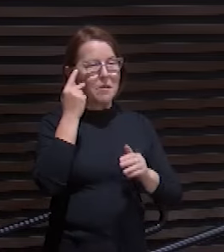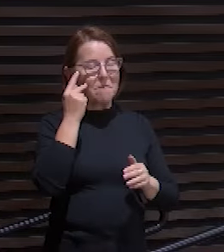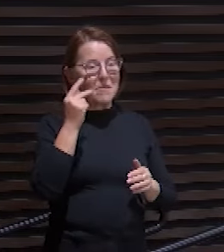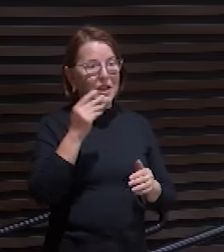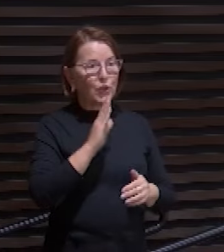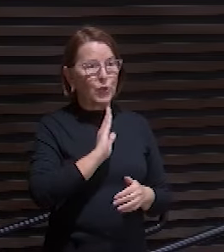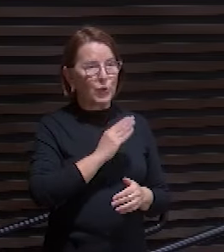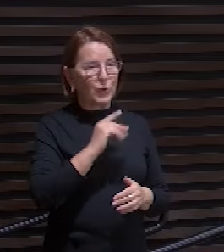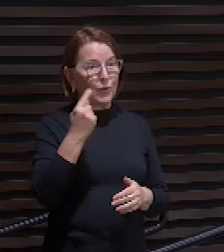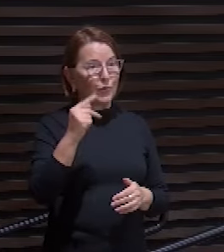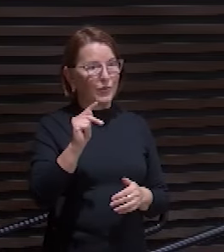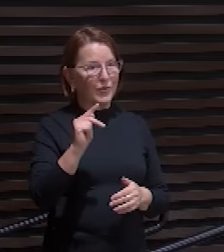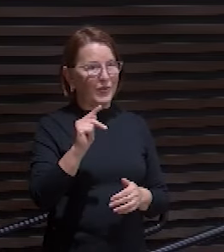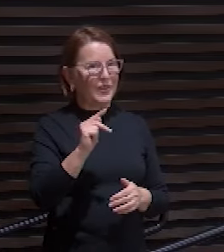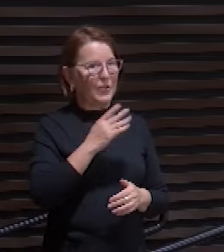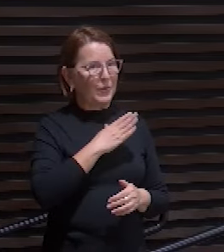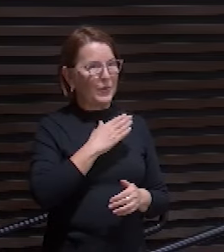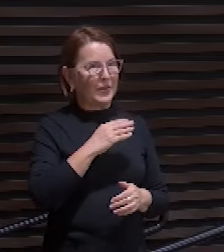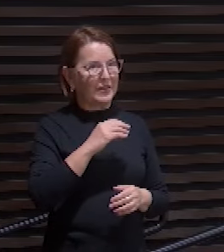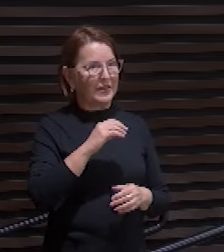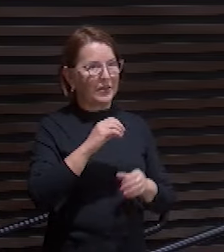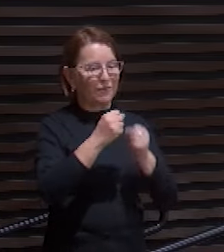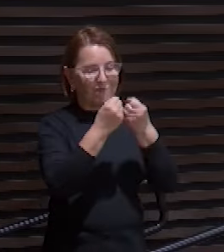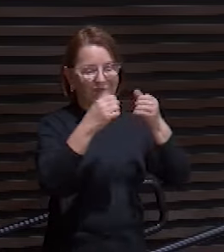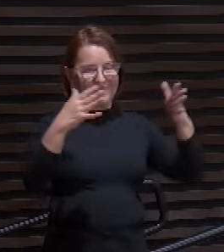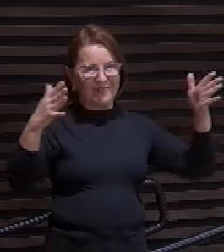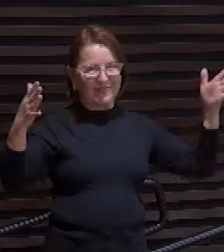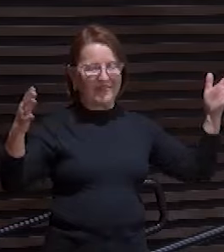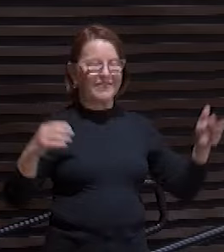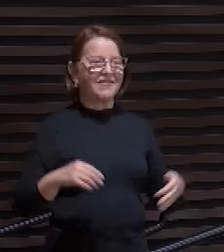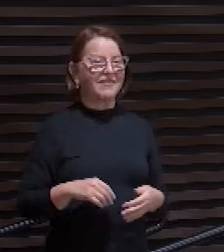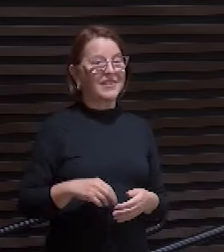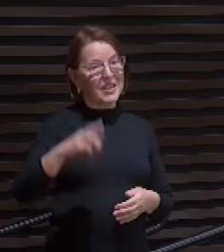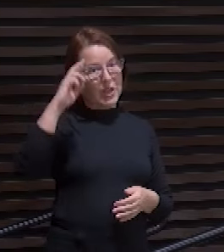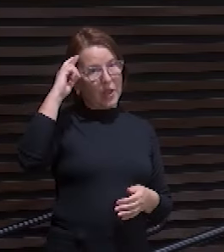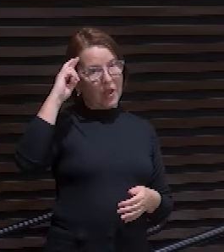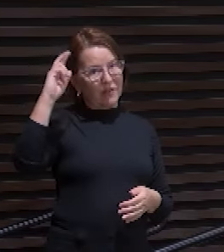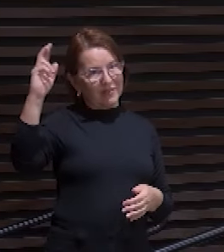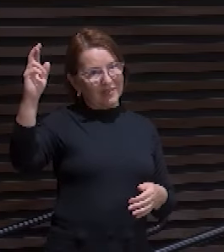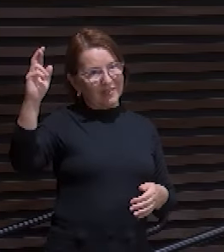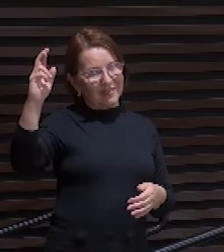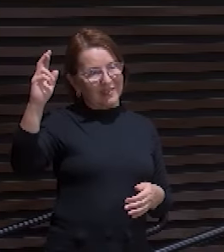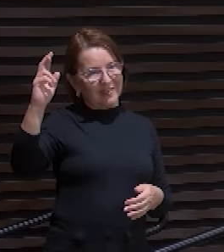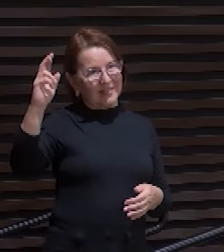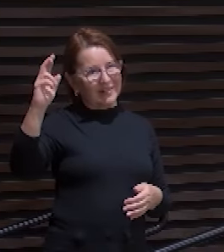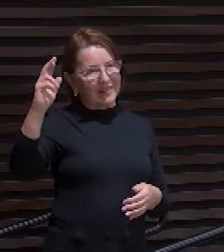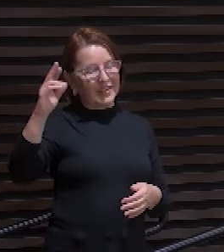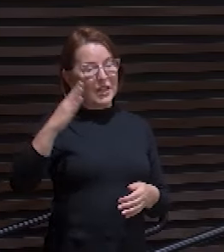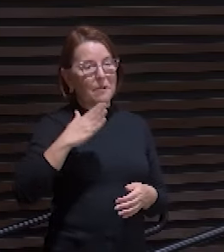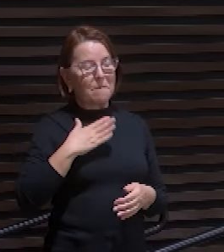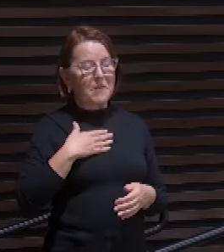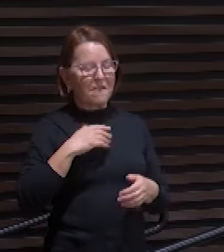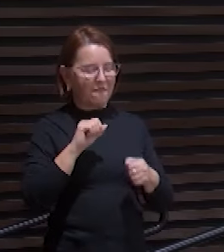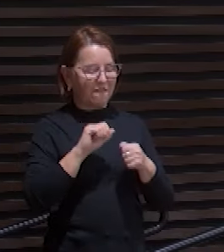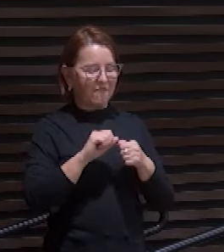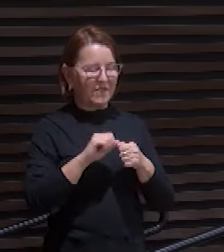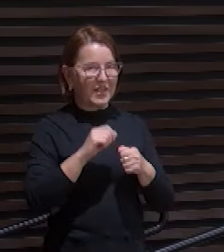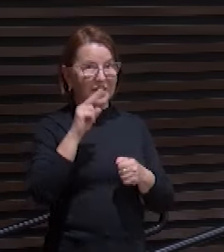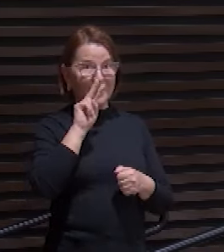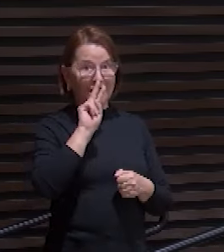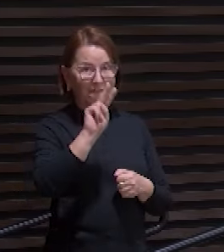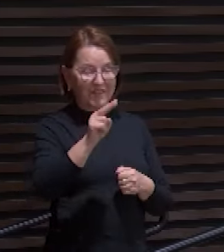sejam iluminados. Então, é o Senhor que me vai fazer ver os caminhos da vida, e